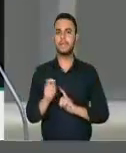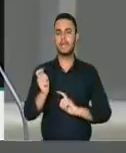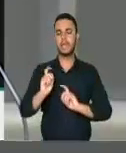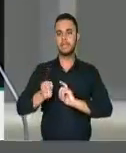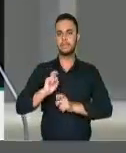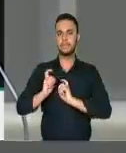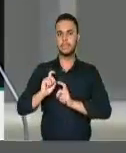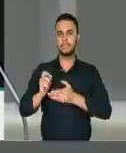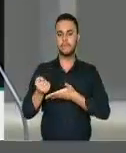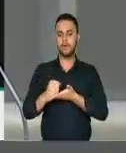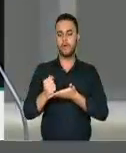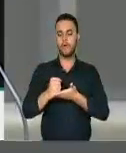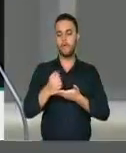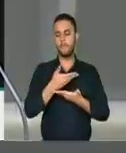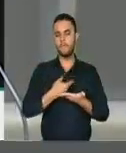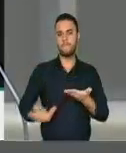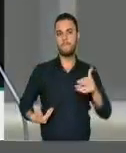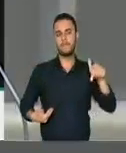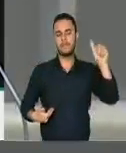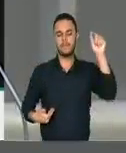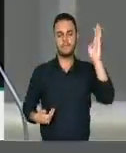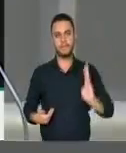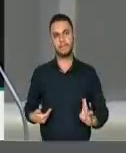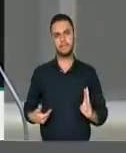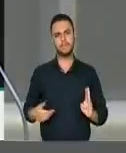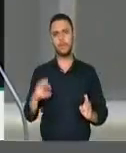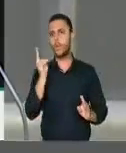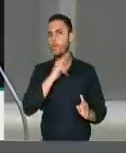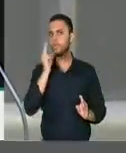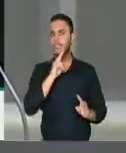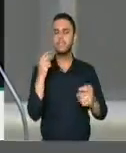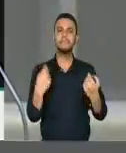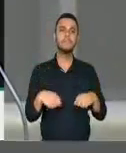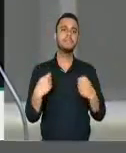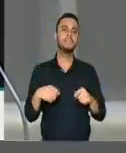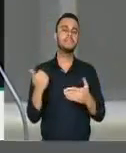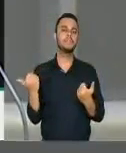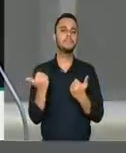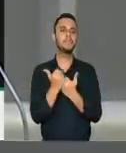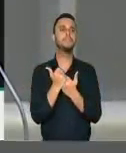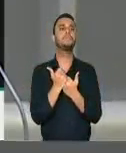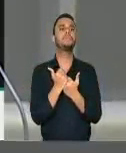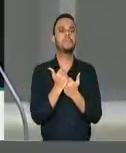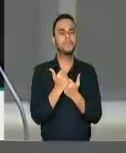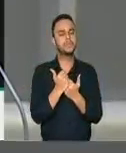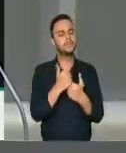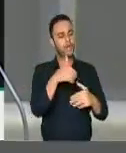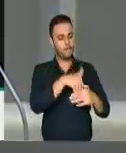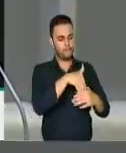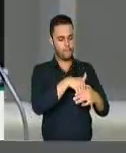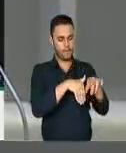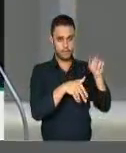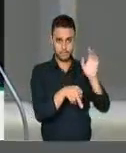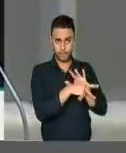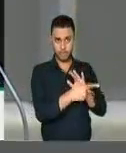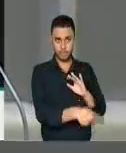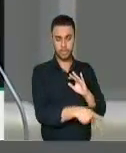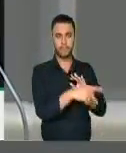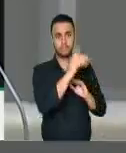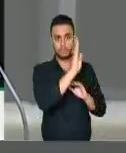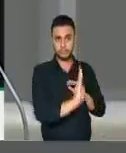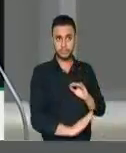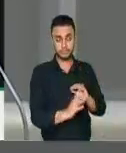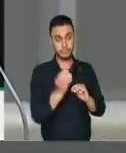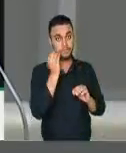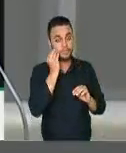o país. É urgente que seja substituído pelo voto dos brasileiros que querem escolher